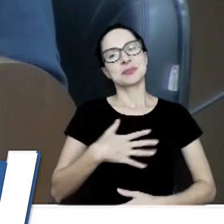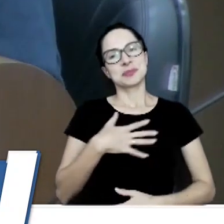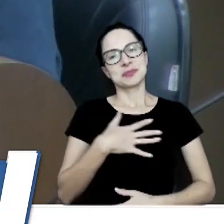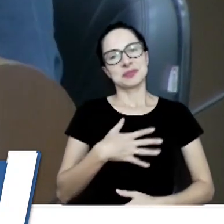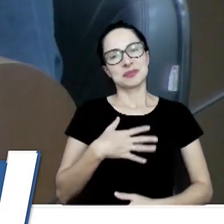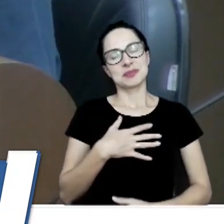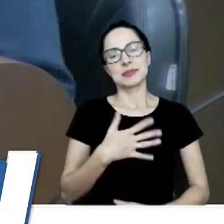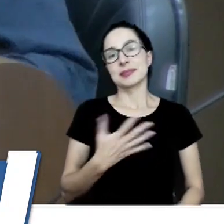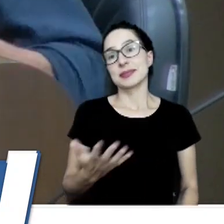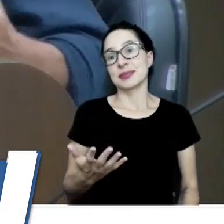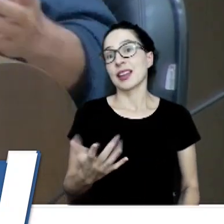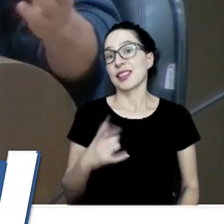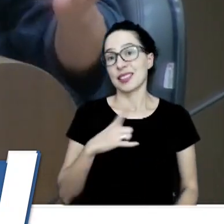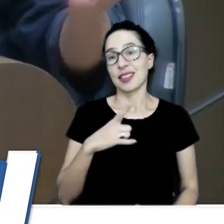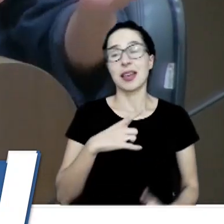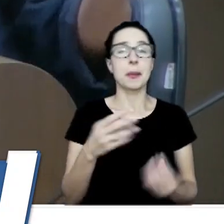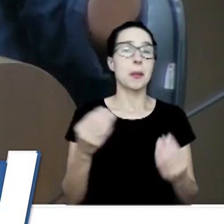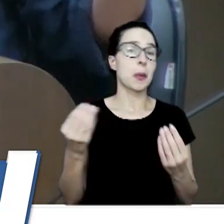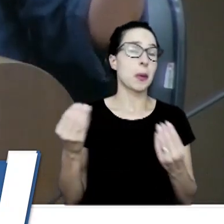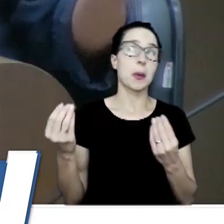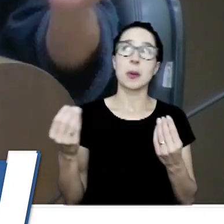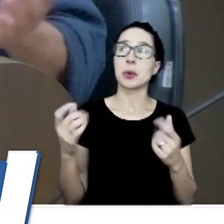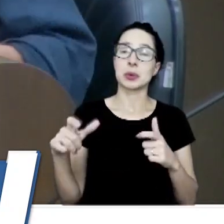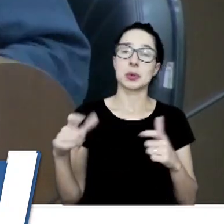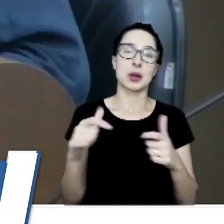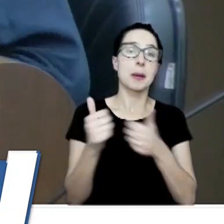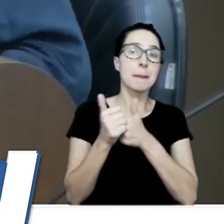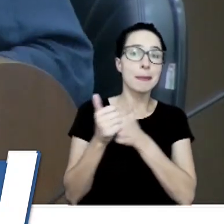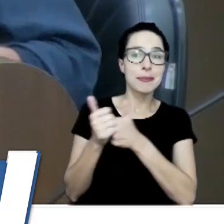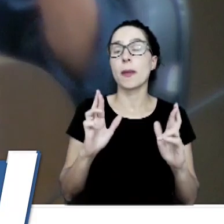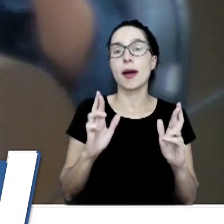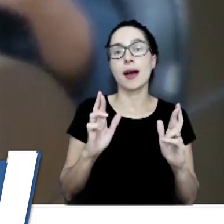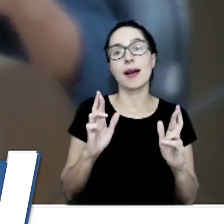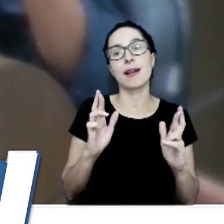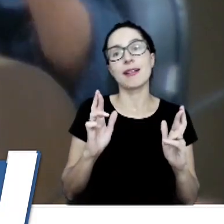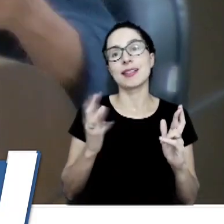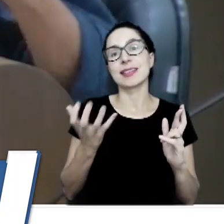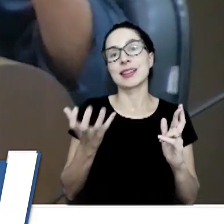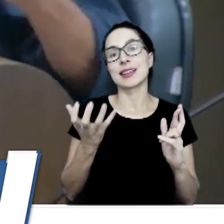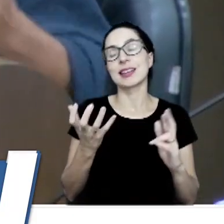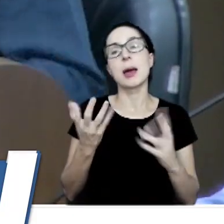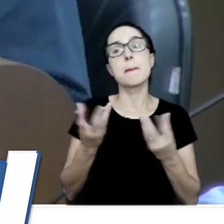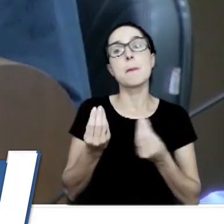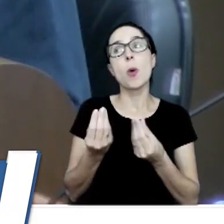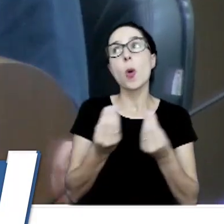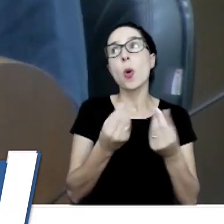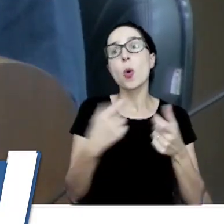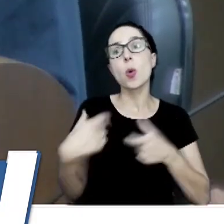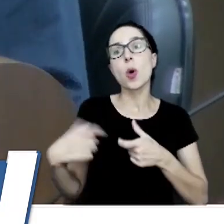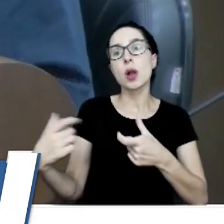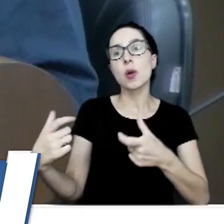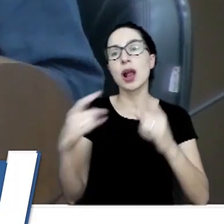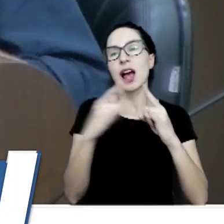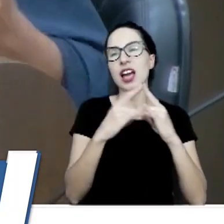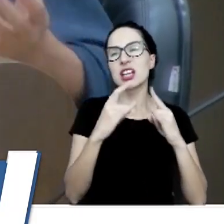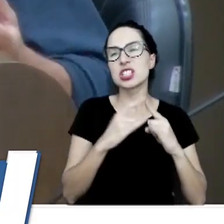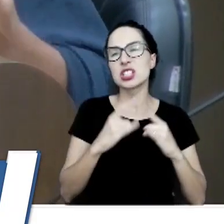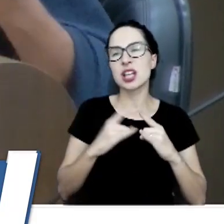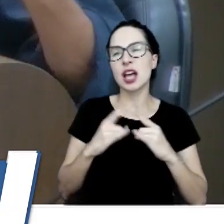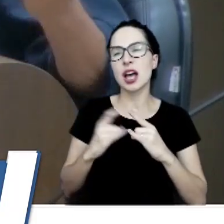são bancários, né? São extremamente fiéis tudo aquilo que trabalham. Então, é um projeto, até eu fico feliz, porque